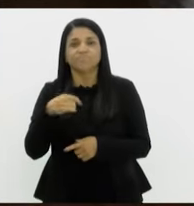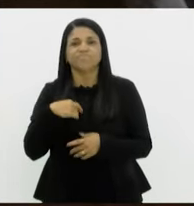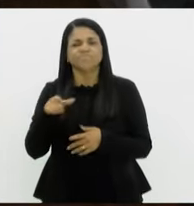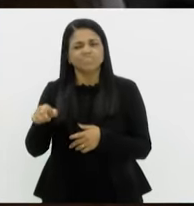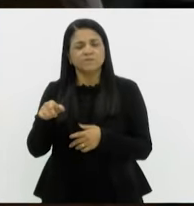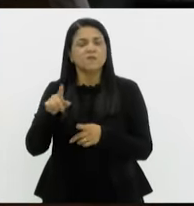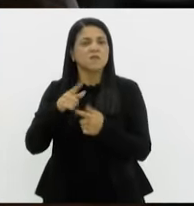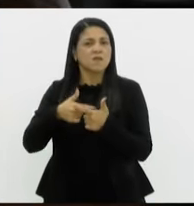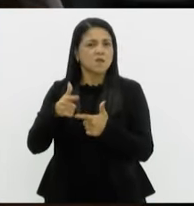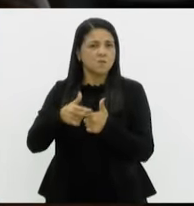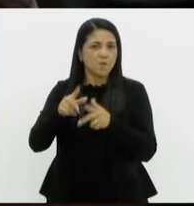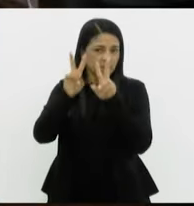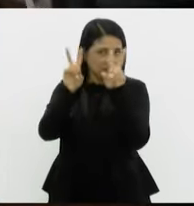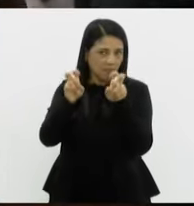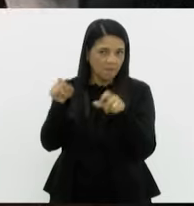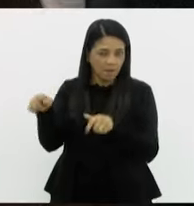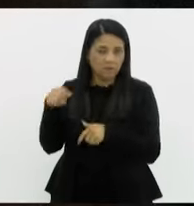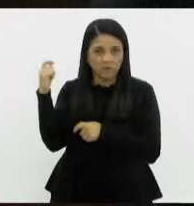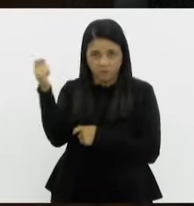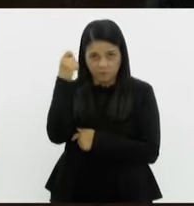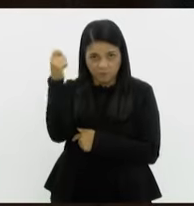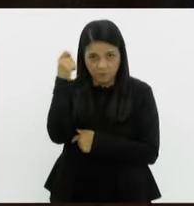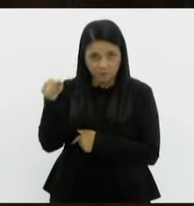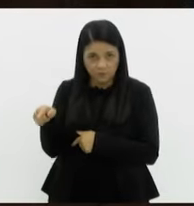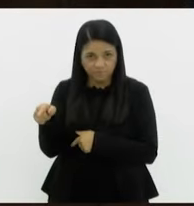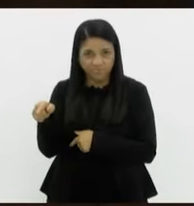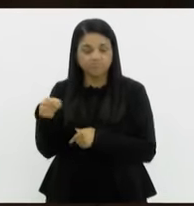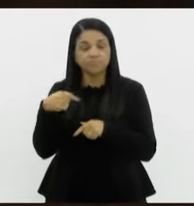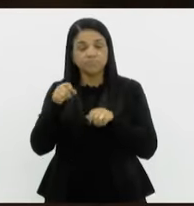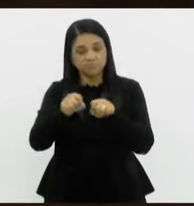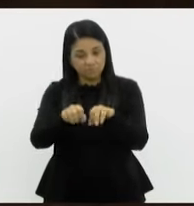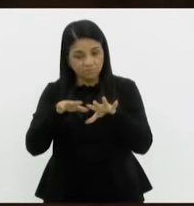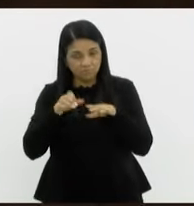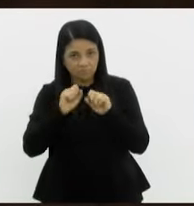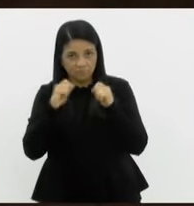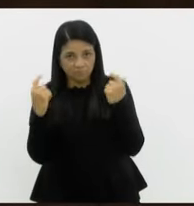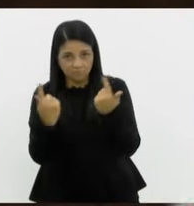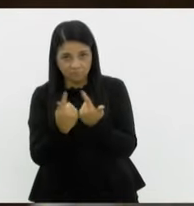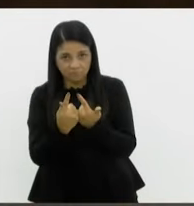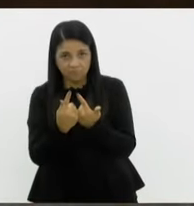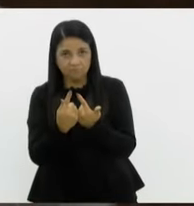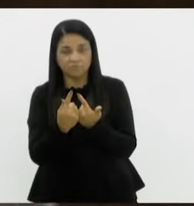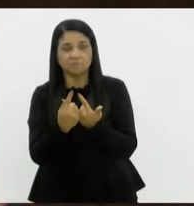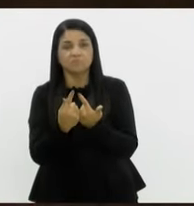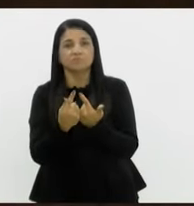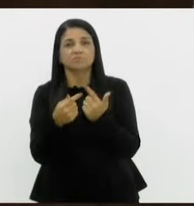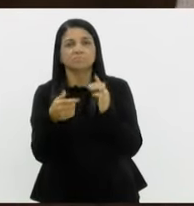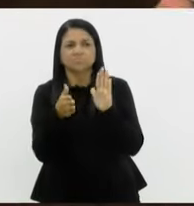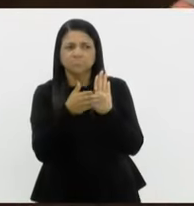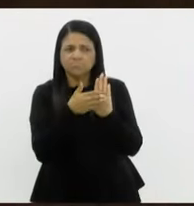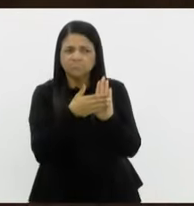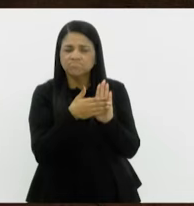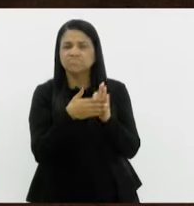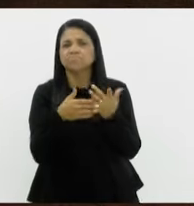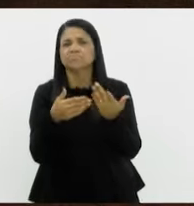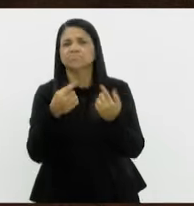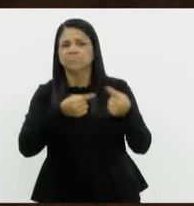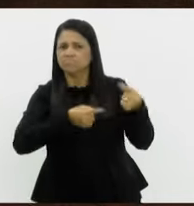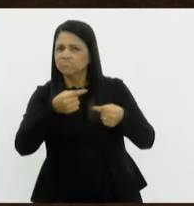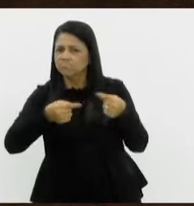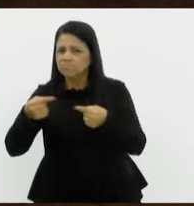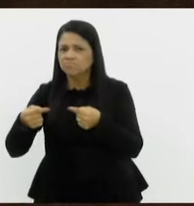Sul, destacar o quanto essa Assembleia faz proposições relevantes e